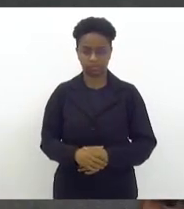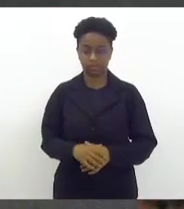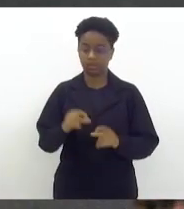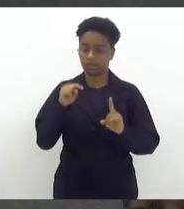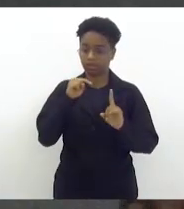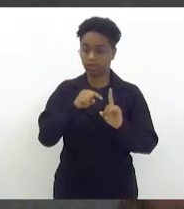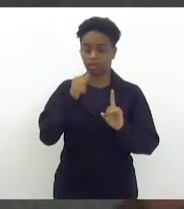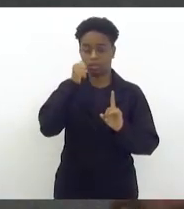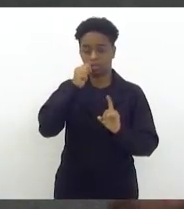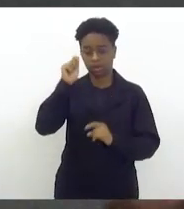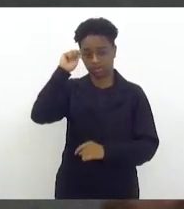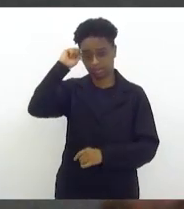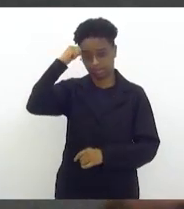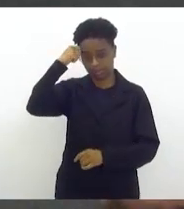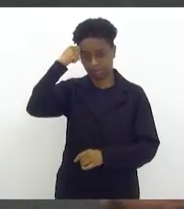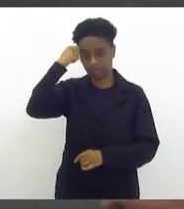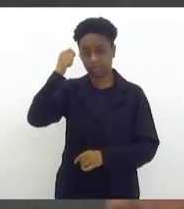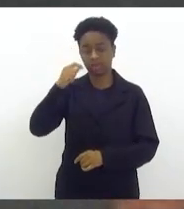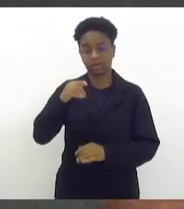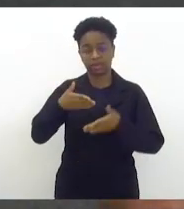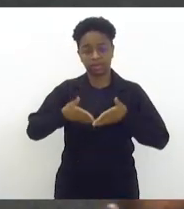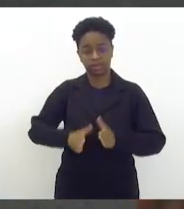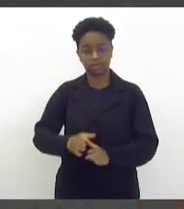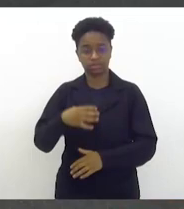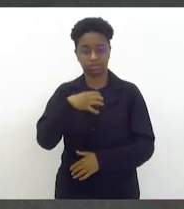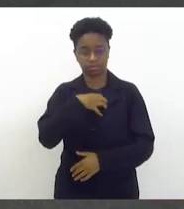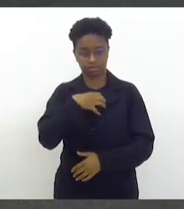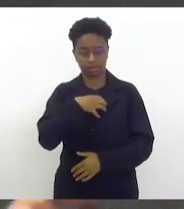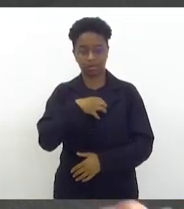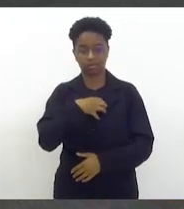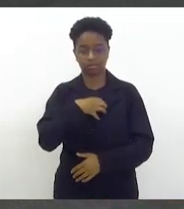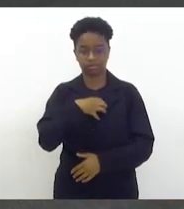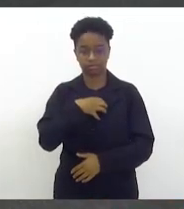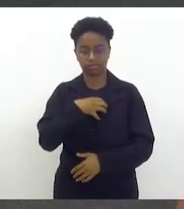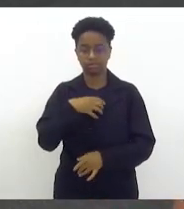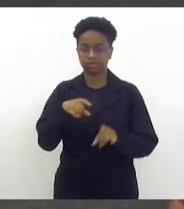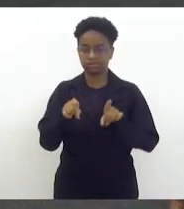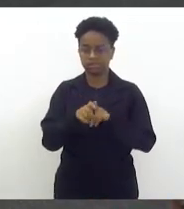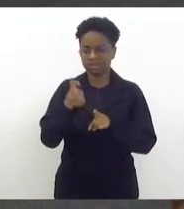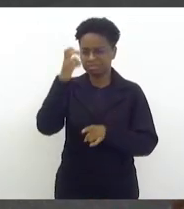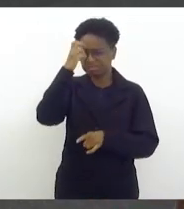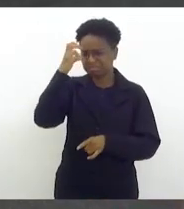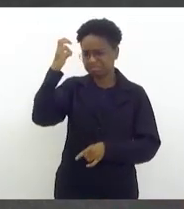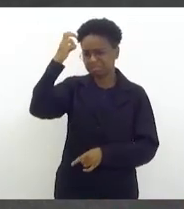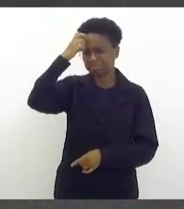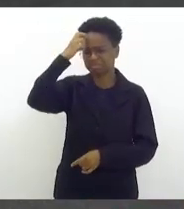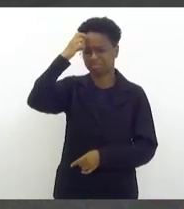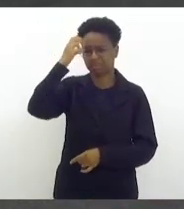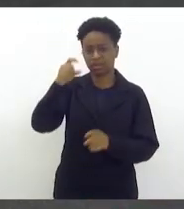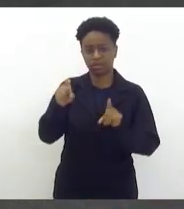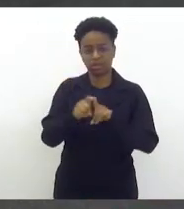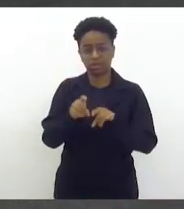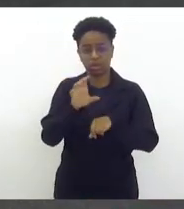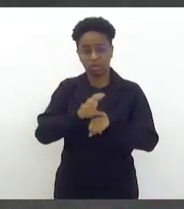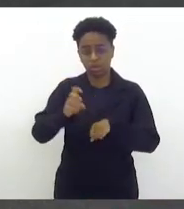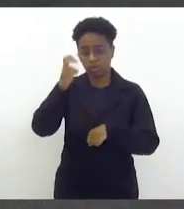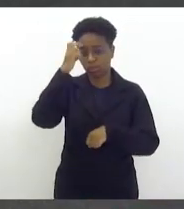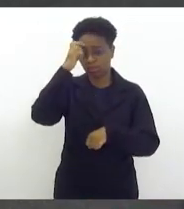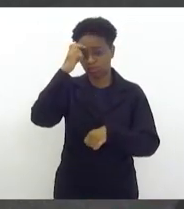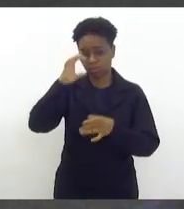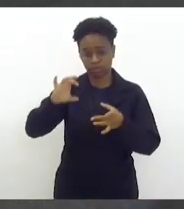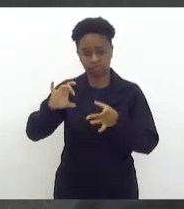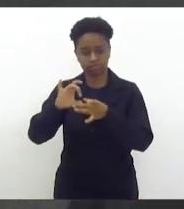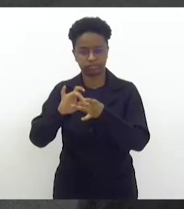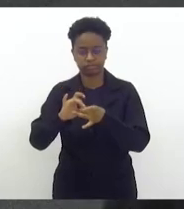preta, é uma baiana, e tem a sabedoria e a cultura do lado